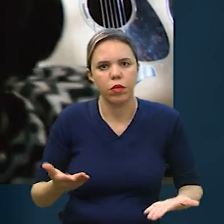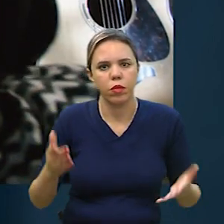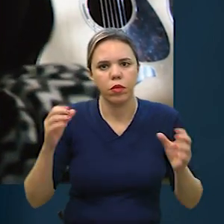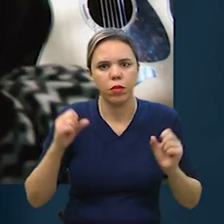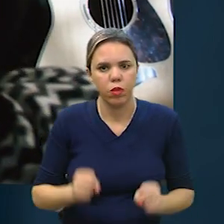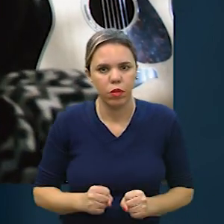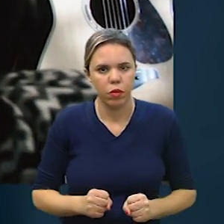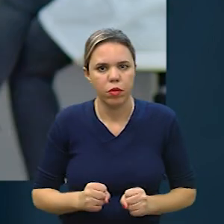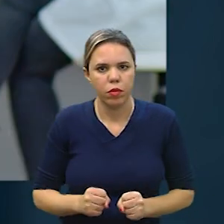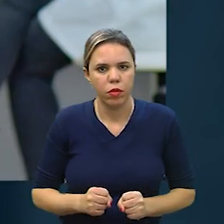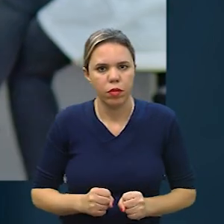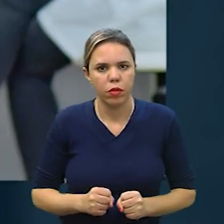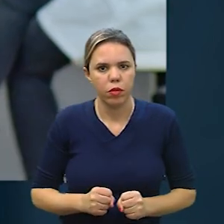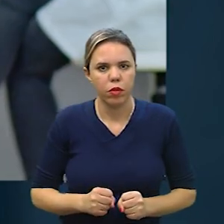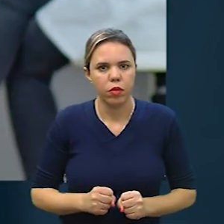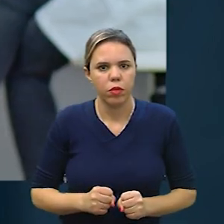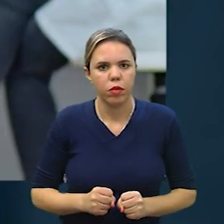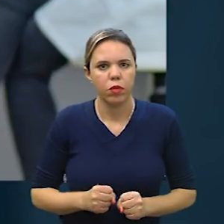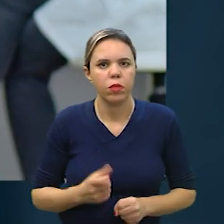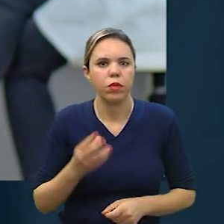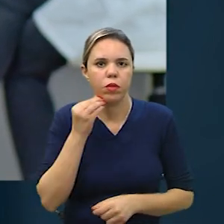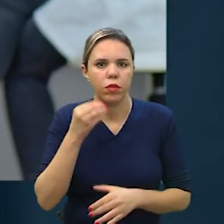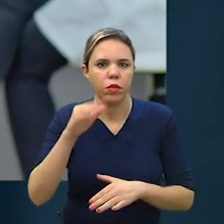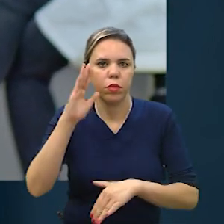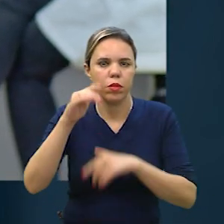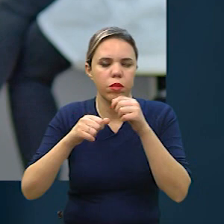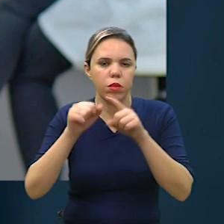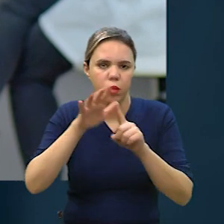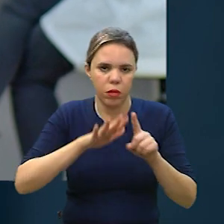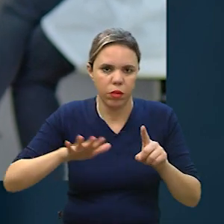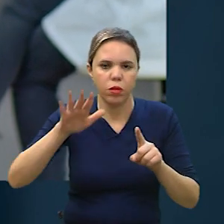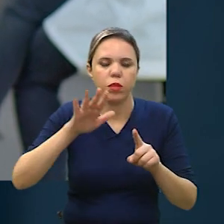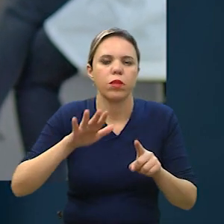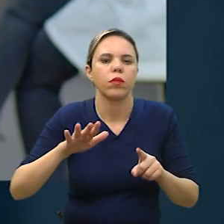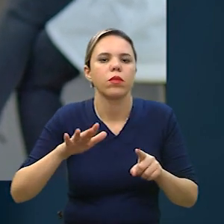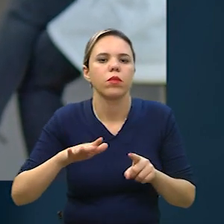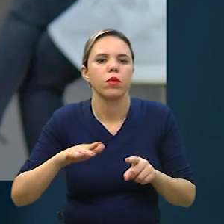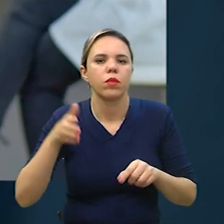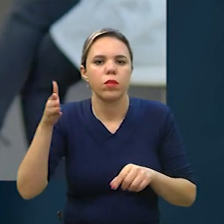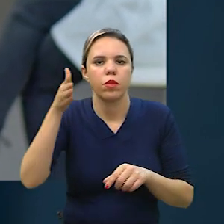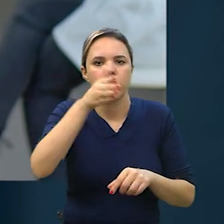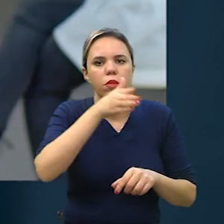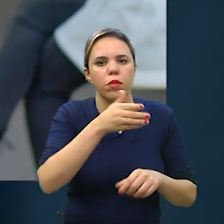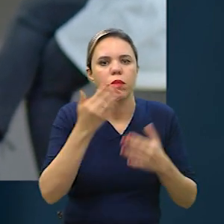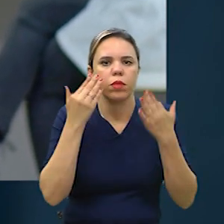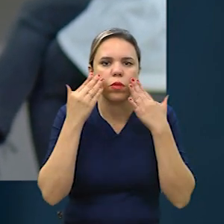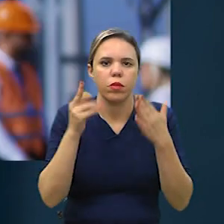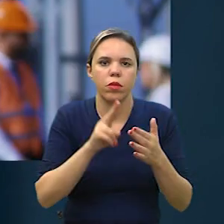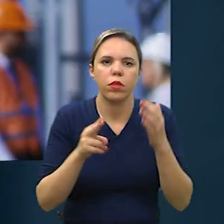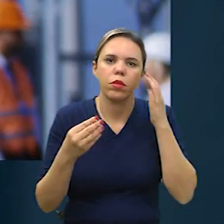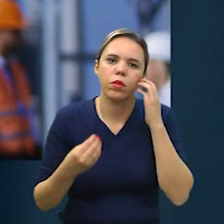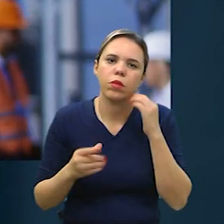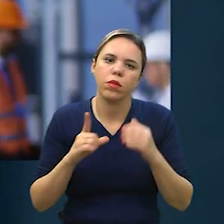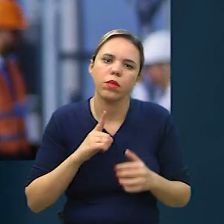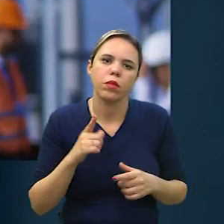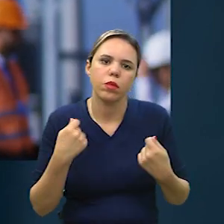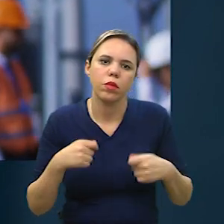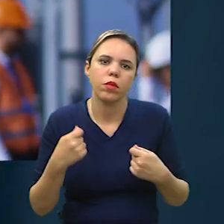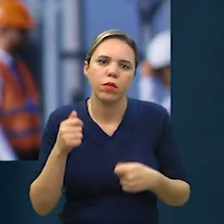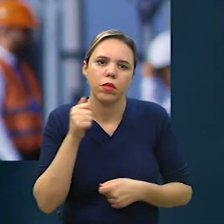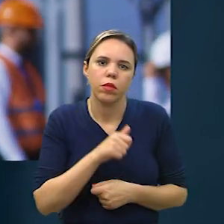nós podemos galgar lugares mais altos na sociedade, em todos os lugares, está aí para ser ocupado, e